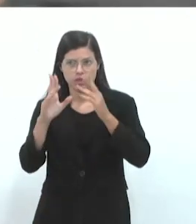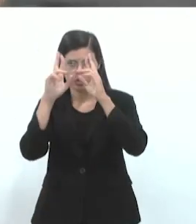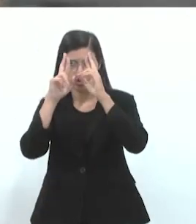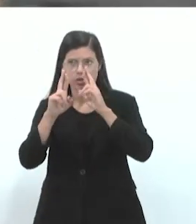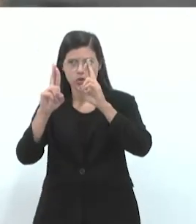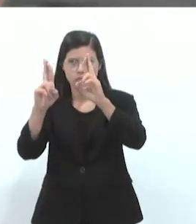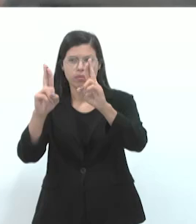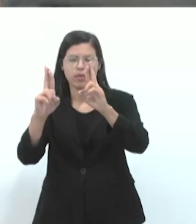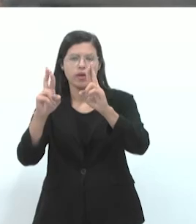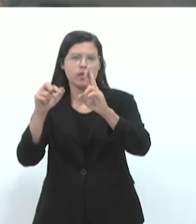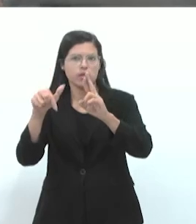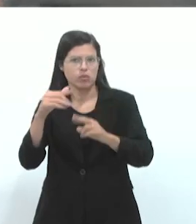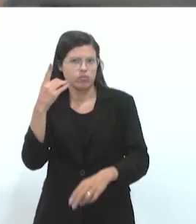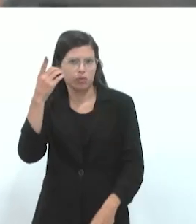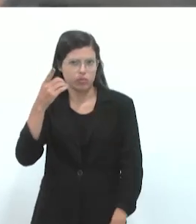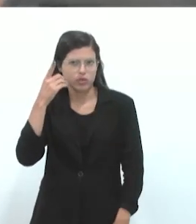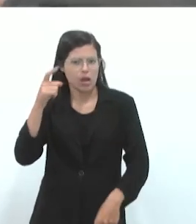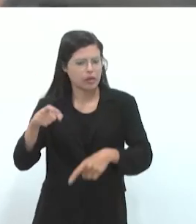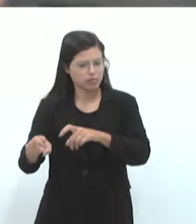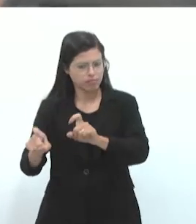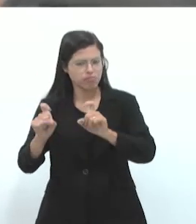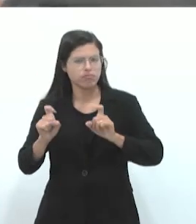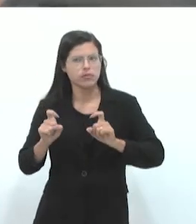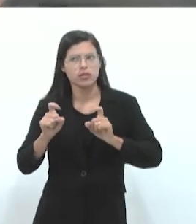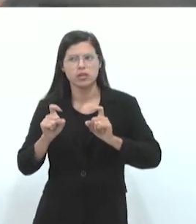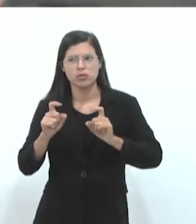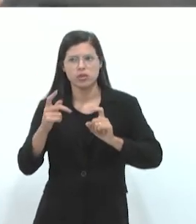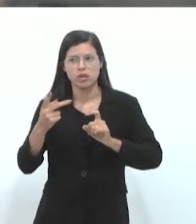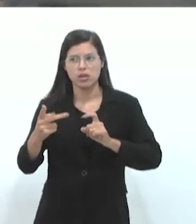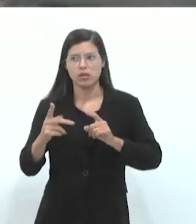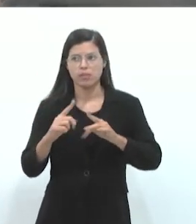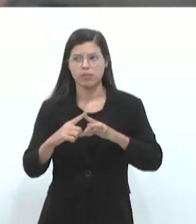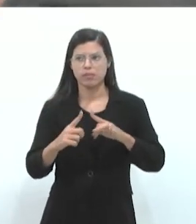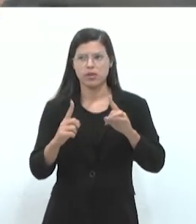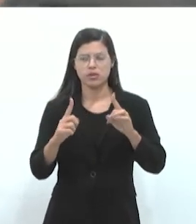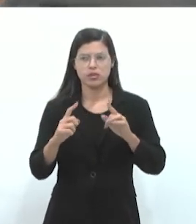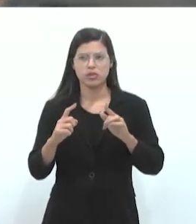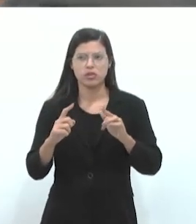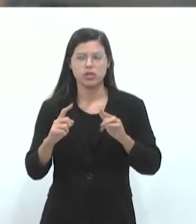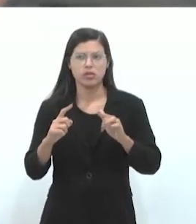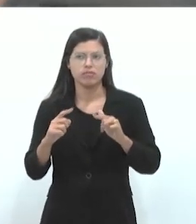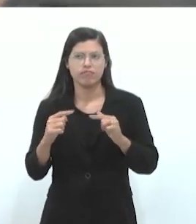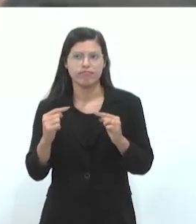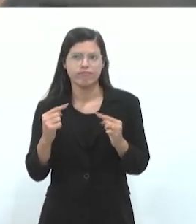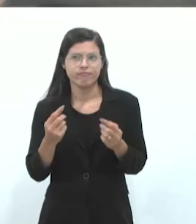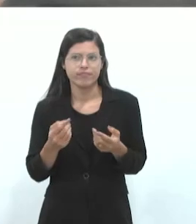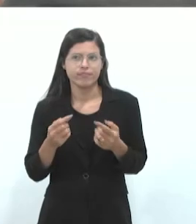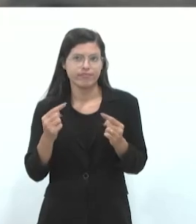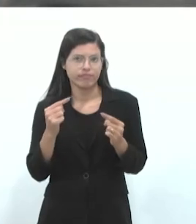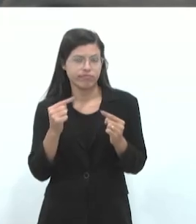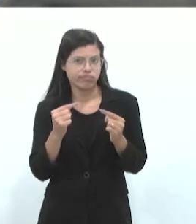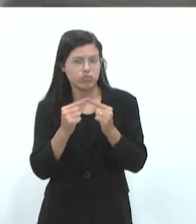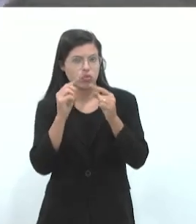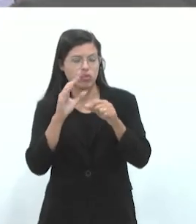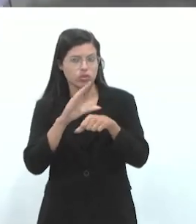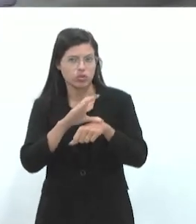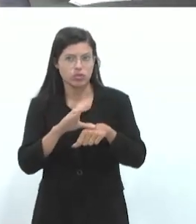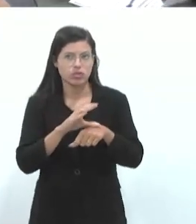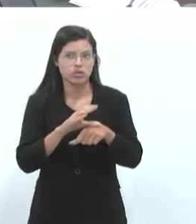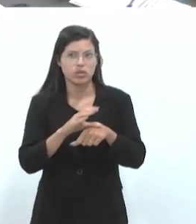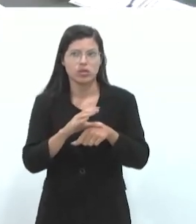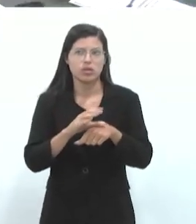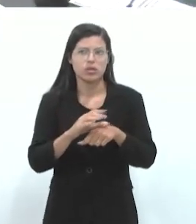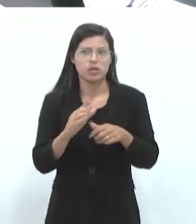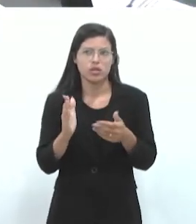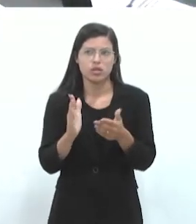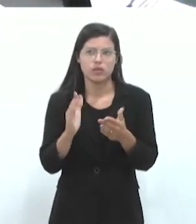de respeitar o mandato do colega, a gente acaba transformando, dando pela inconstitucionalidade, mas pela transformação em